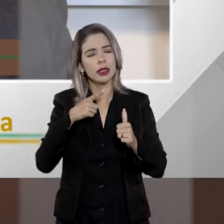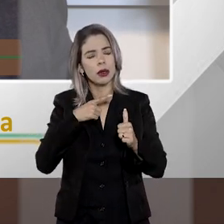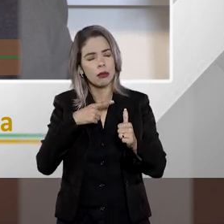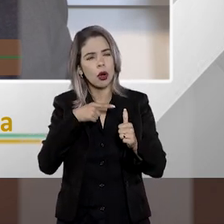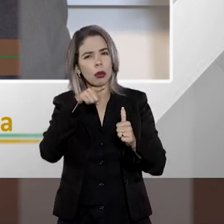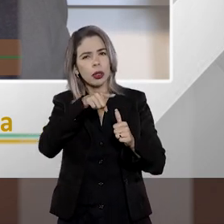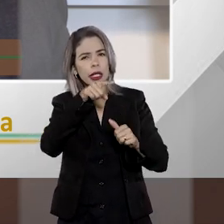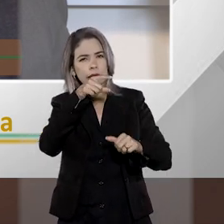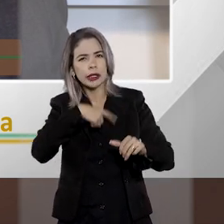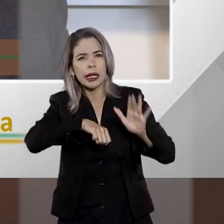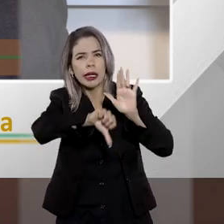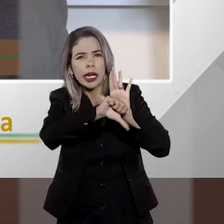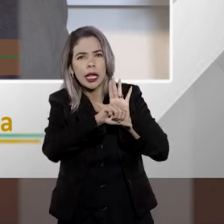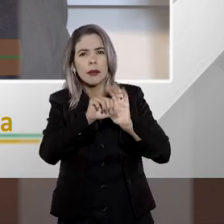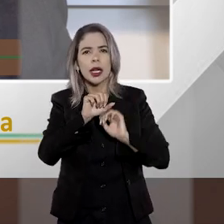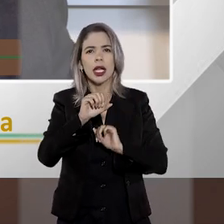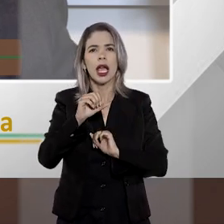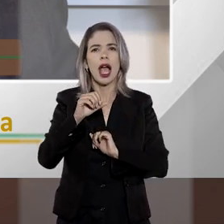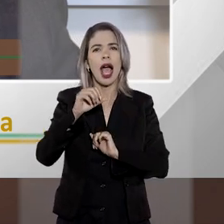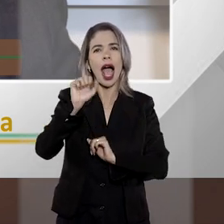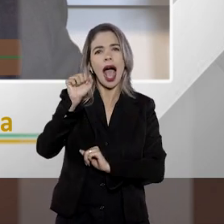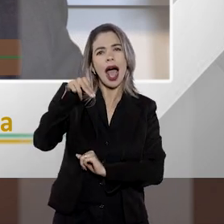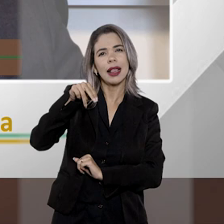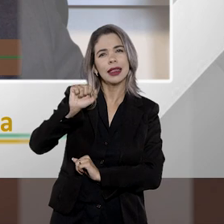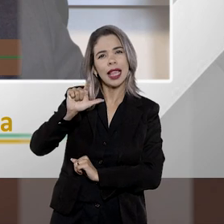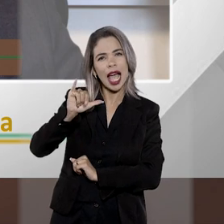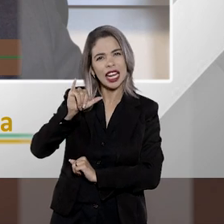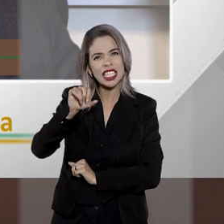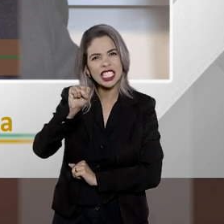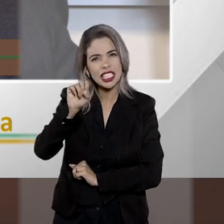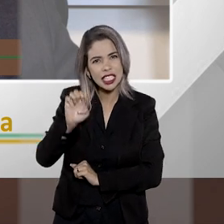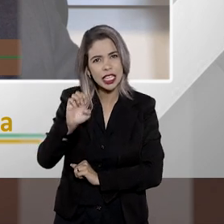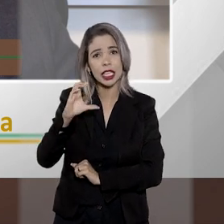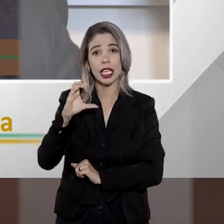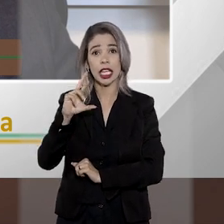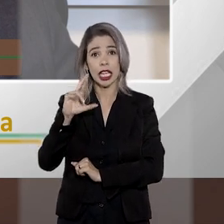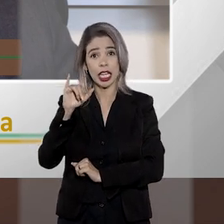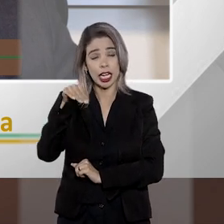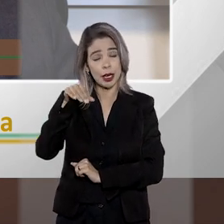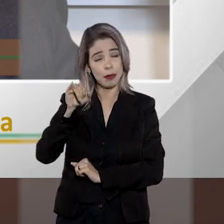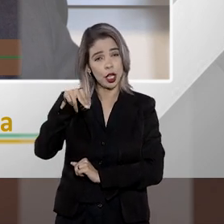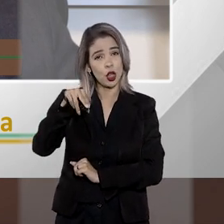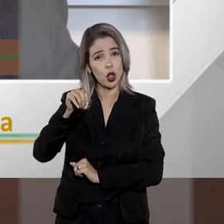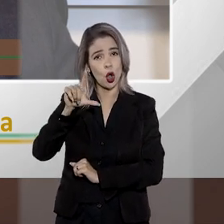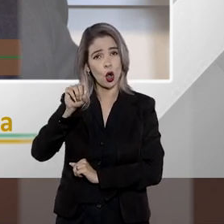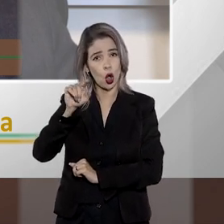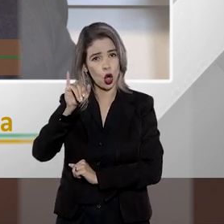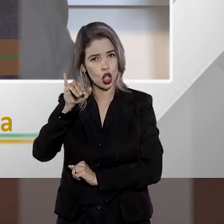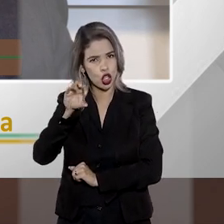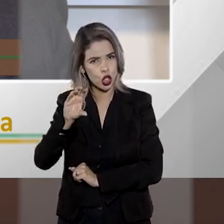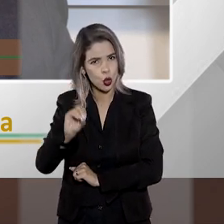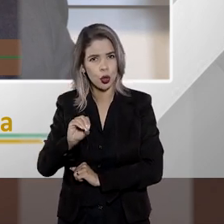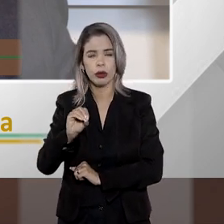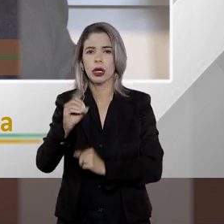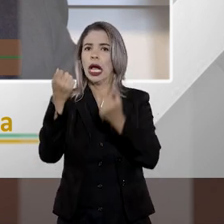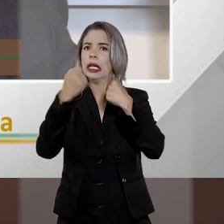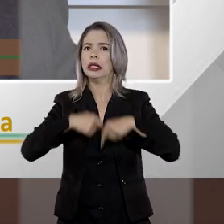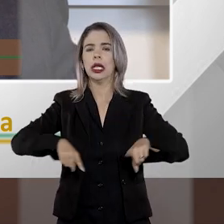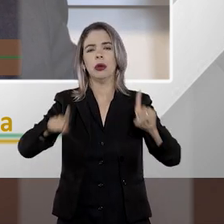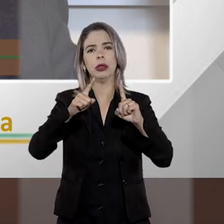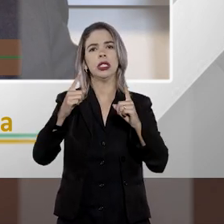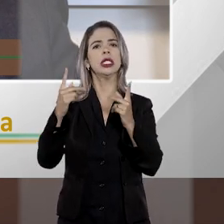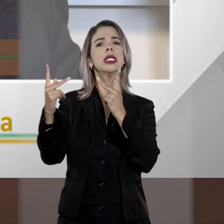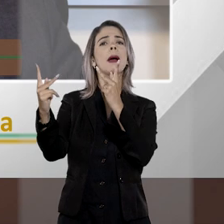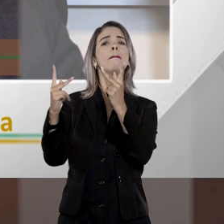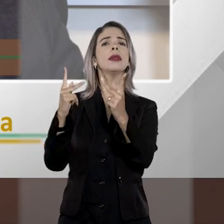que ele não é uma atividade profissional reservada ao médico psiquiatra. Admite-se, inclusive, a possibilidade